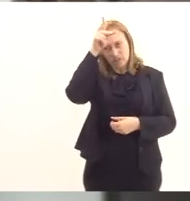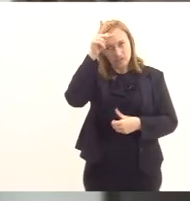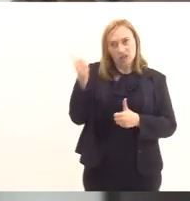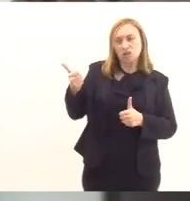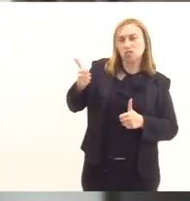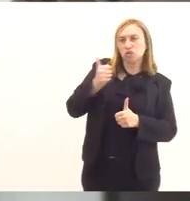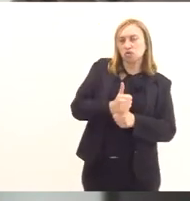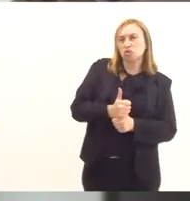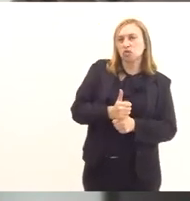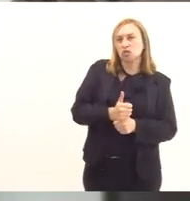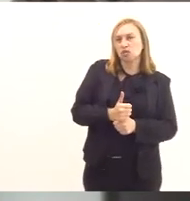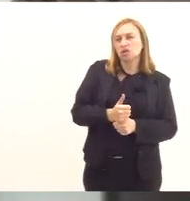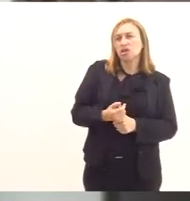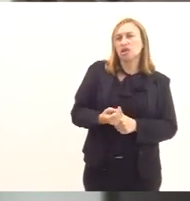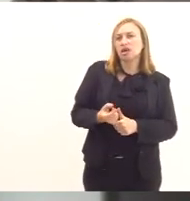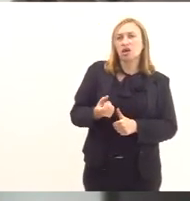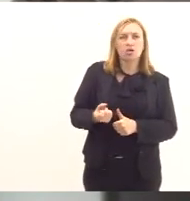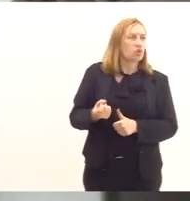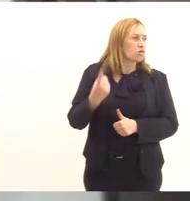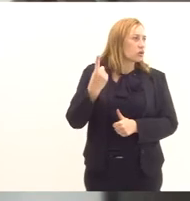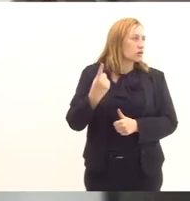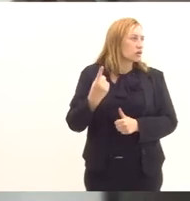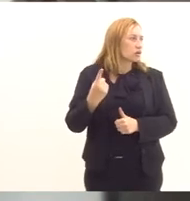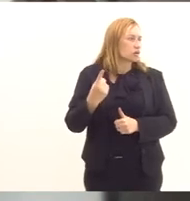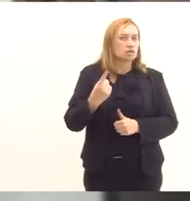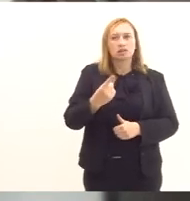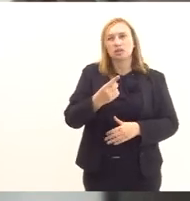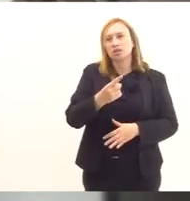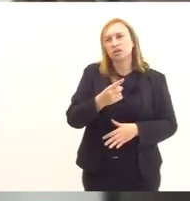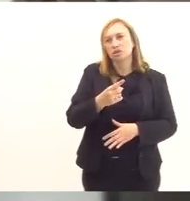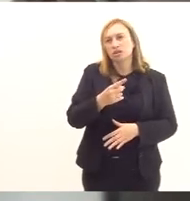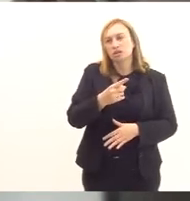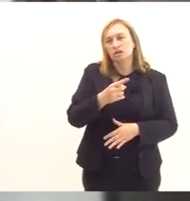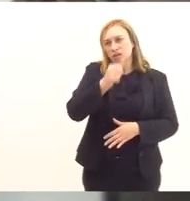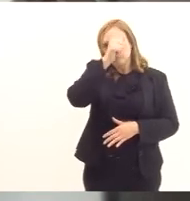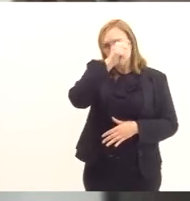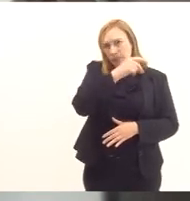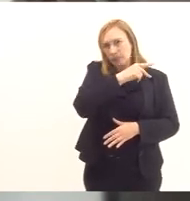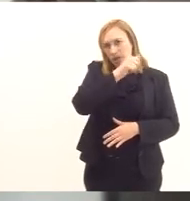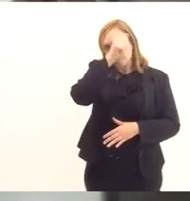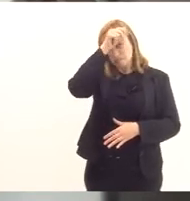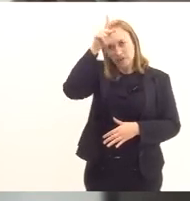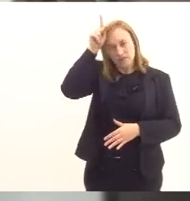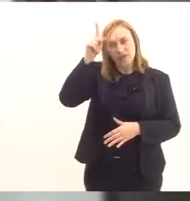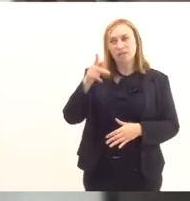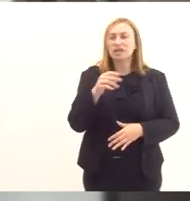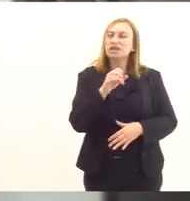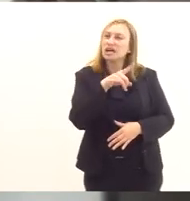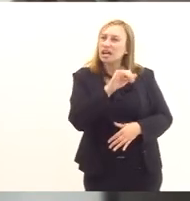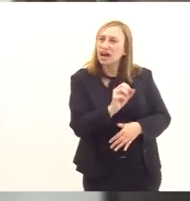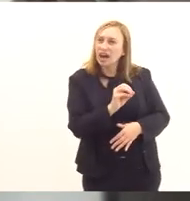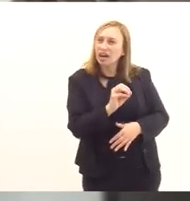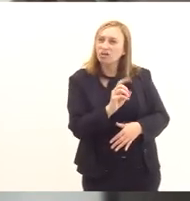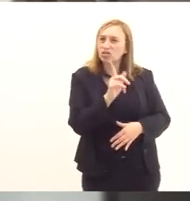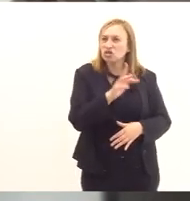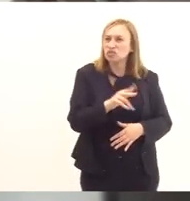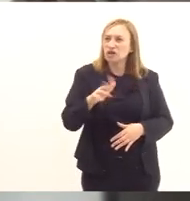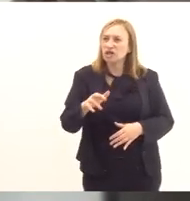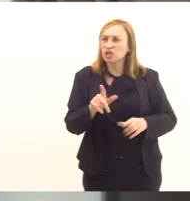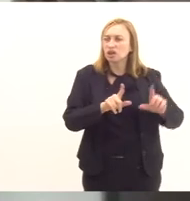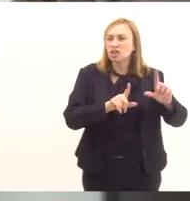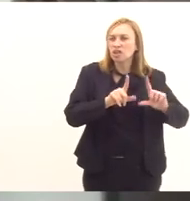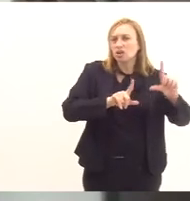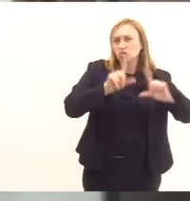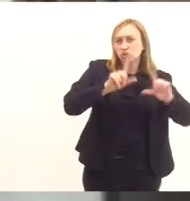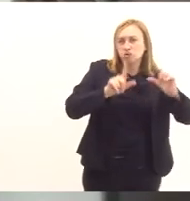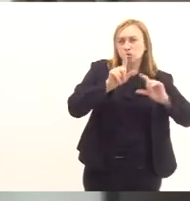assumir o seguinte que atual vice-prefeito decidiu extinguir a companhia porque ela previa a carne vitalícios e tem algumas questões ali que o jornal